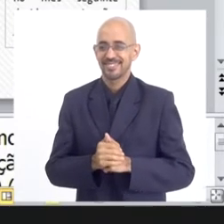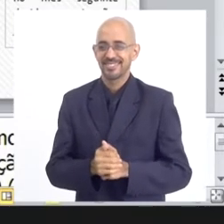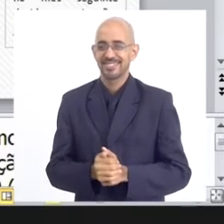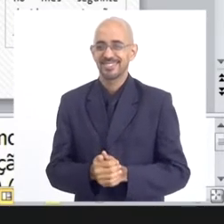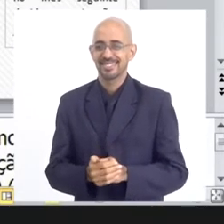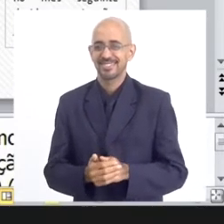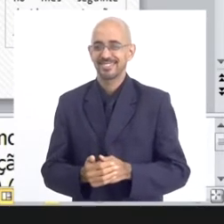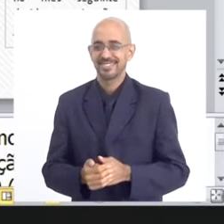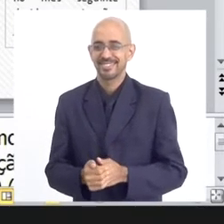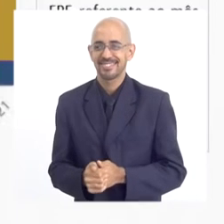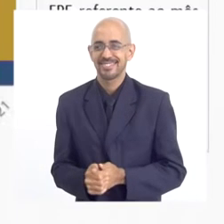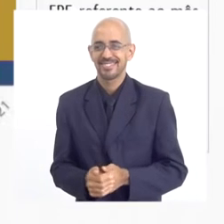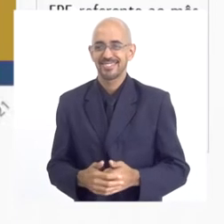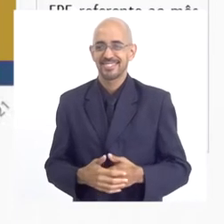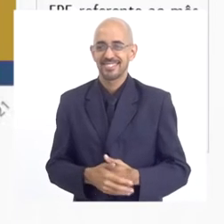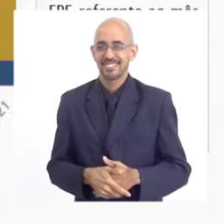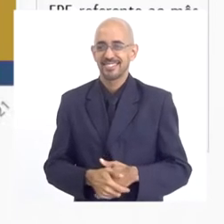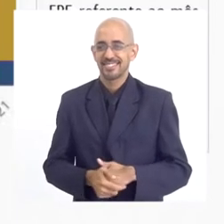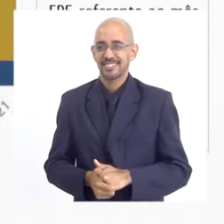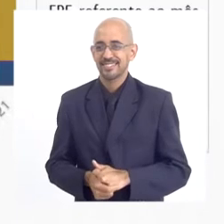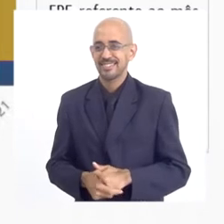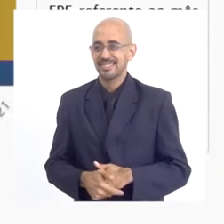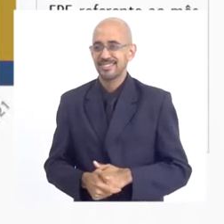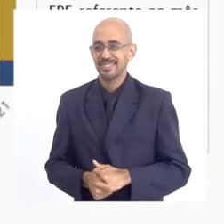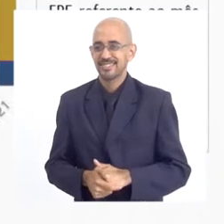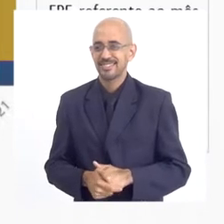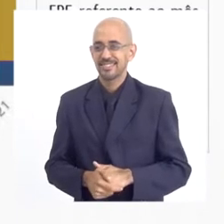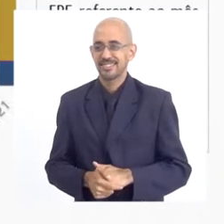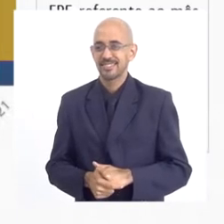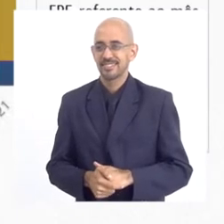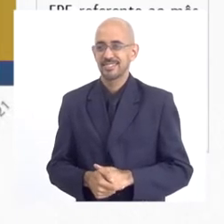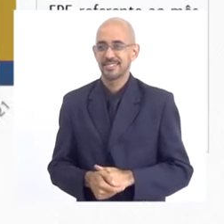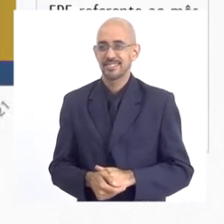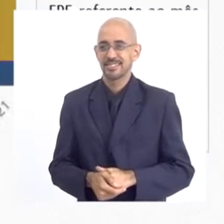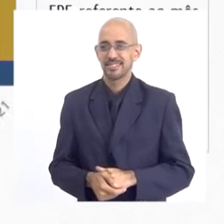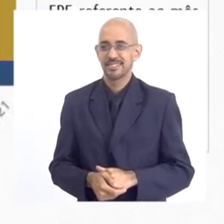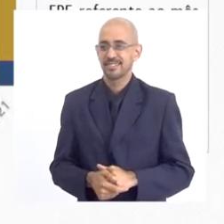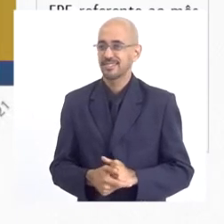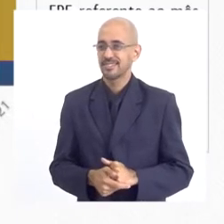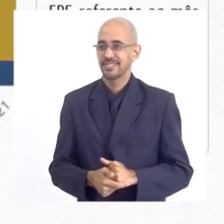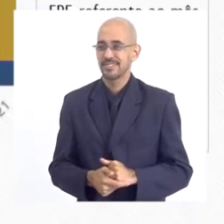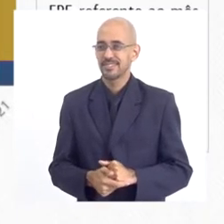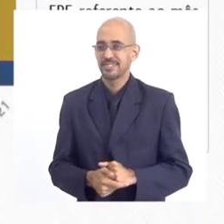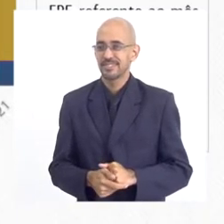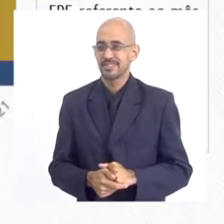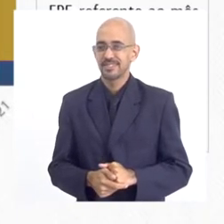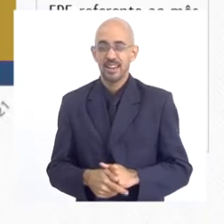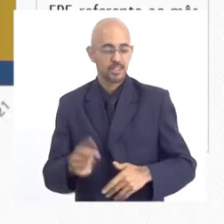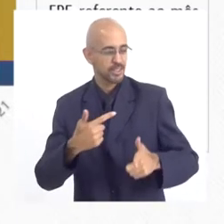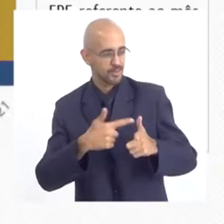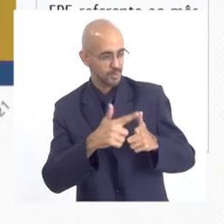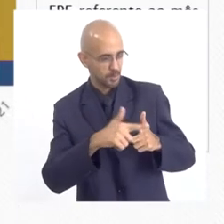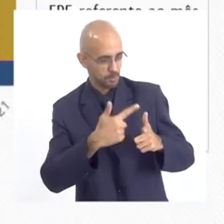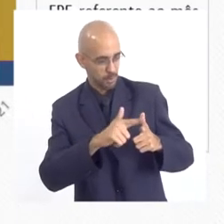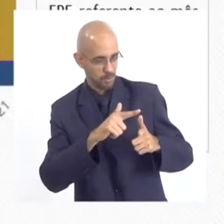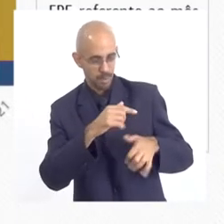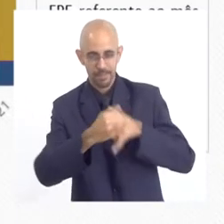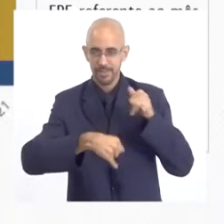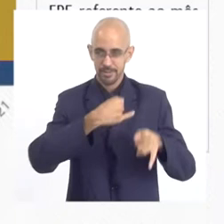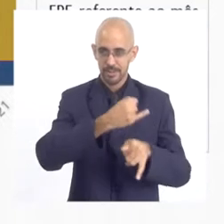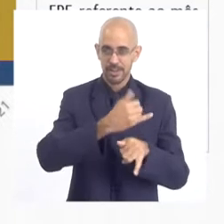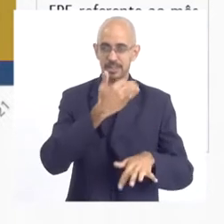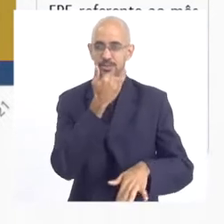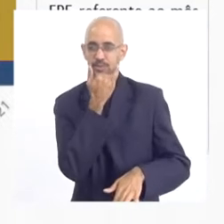Congelou de novo. Vendo agora de novo? Sim. Sim. Acho que a gente teve um problema aqui de conexão,